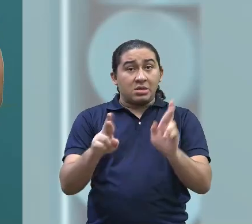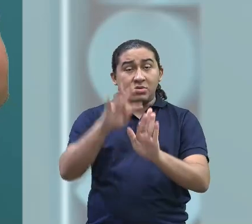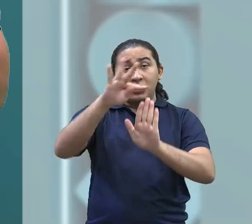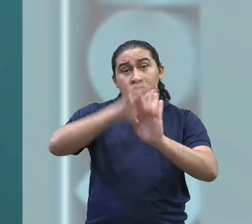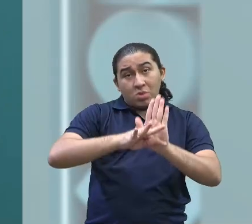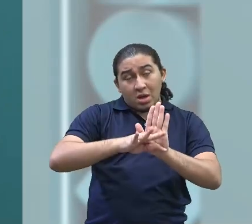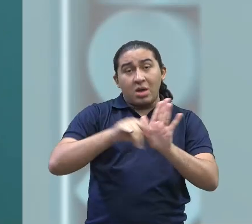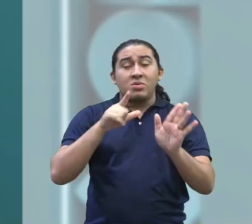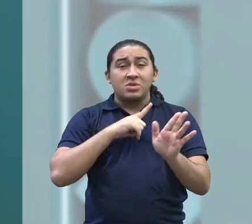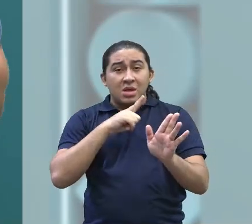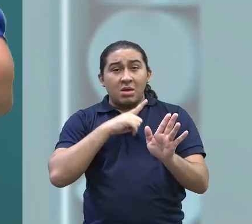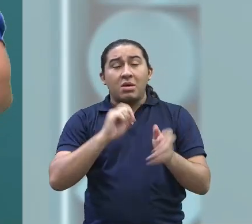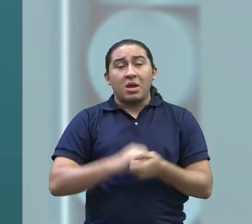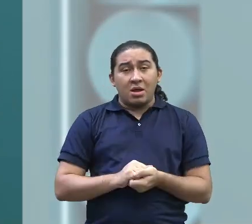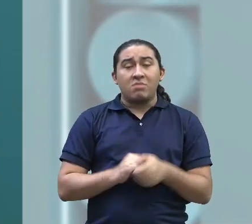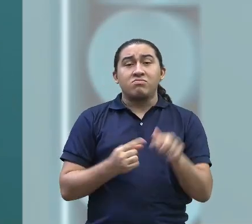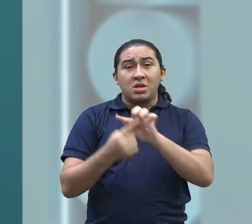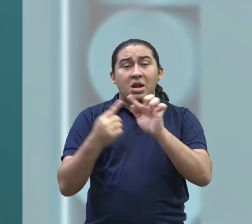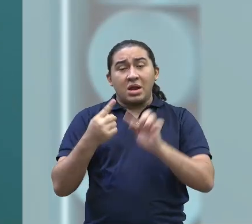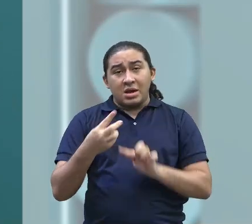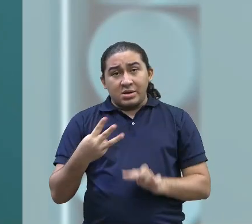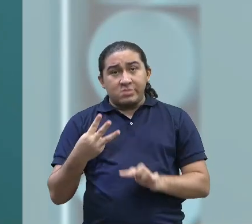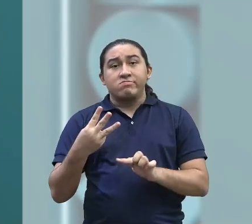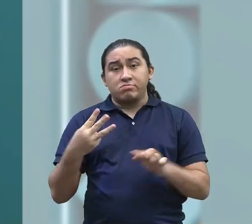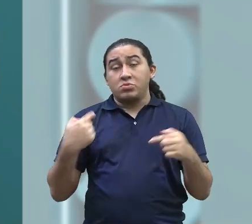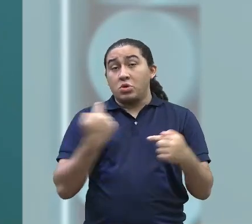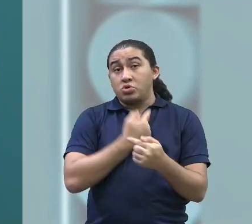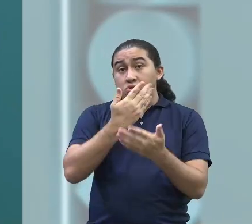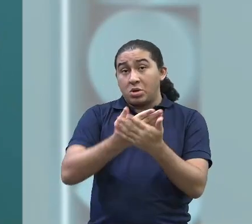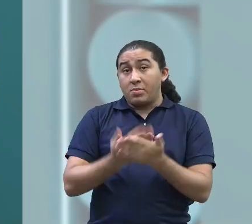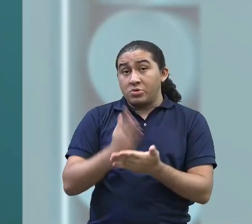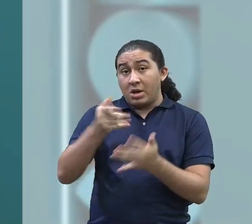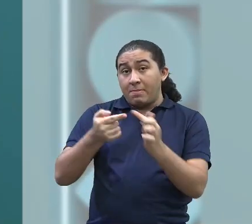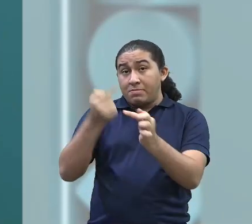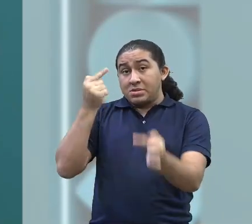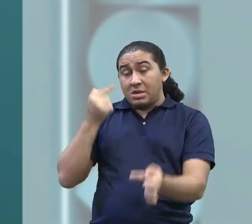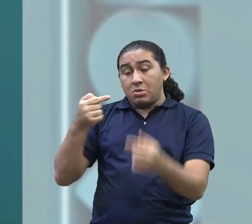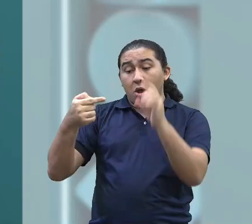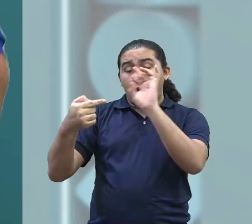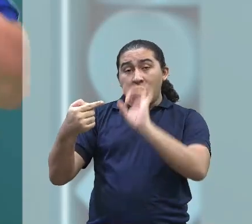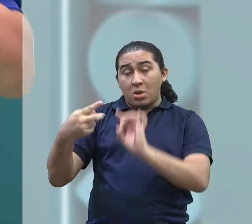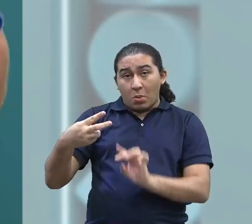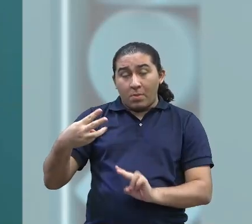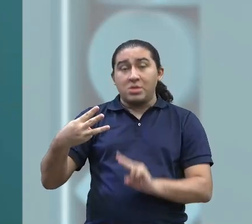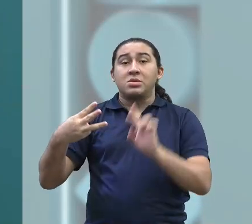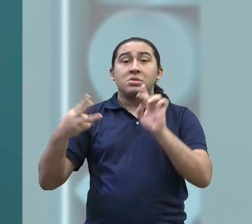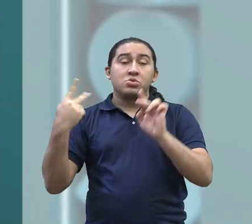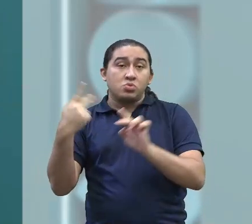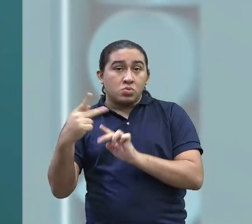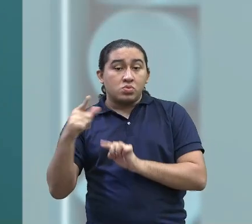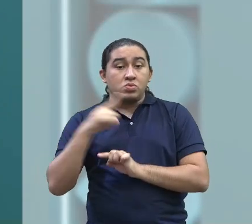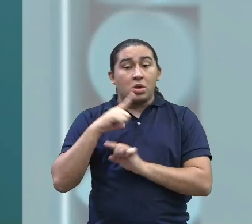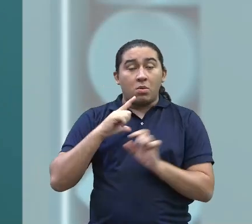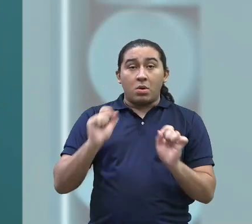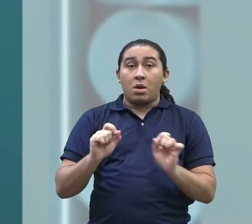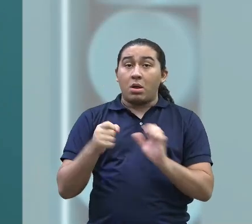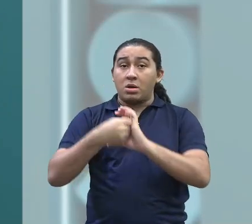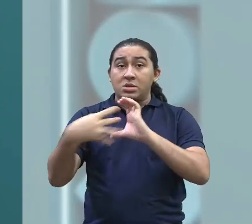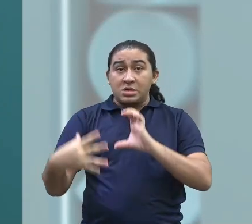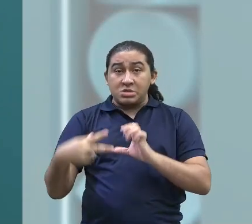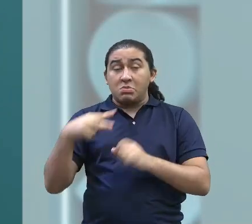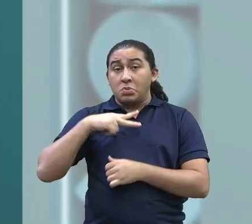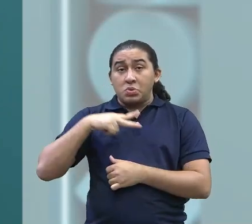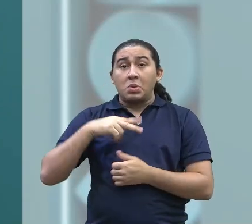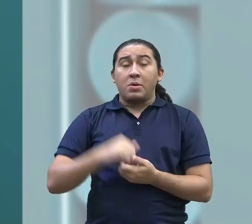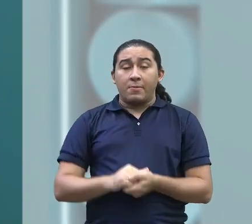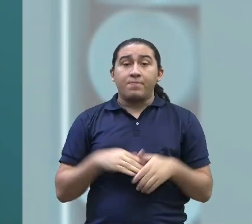foi alusão, paródia e citação, cada uma delas com a sua particularidade. Então,